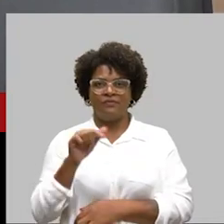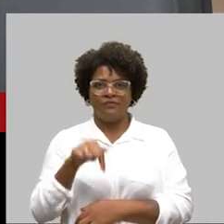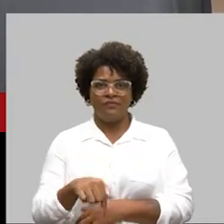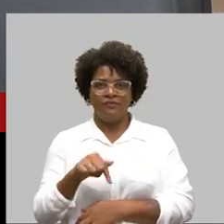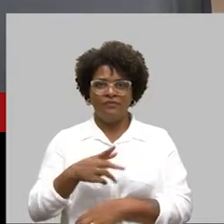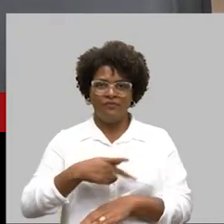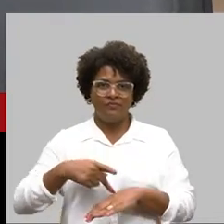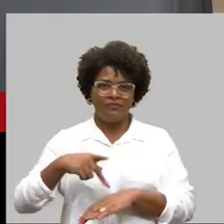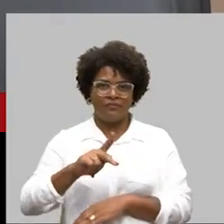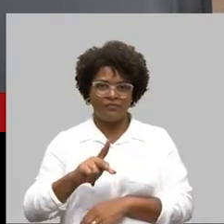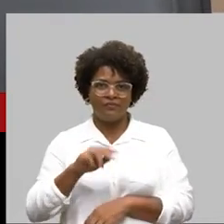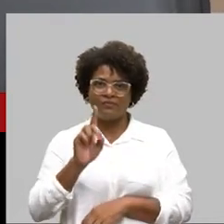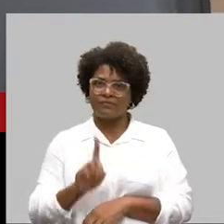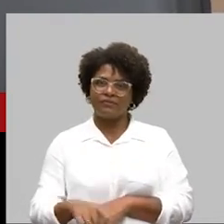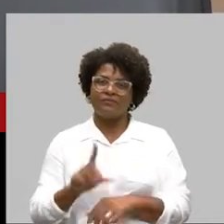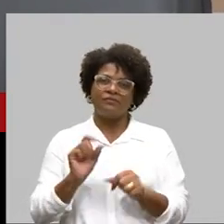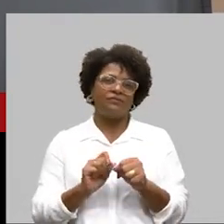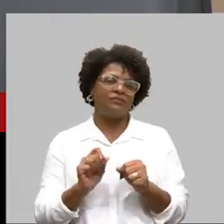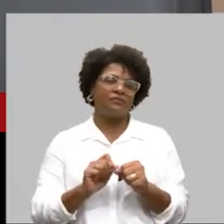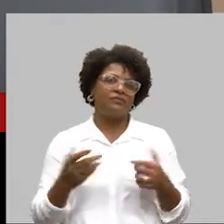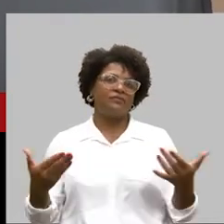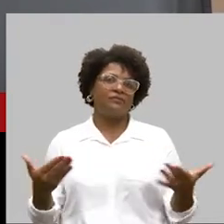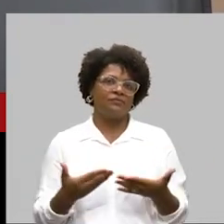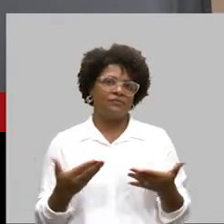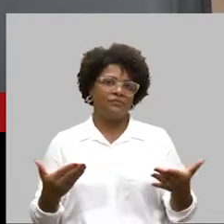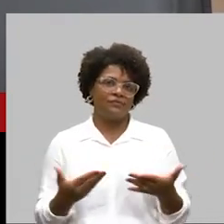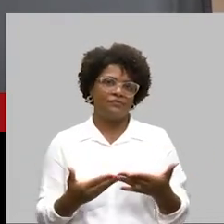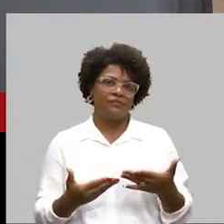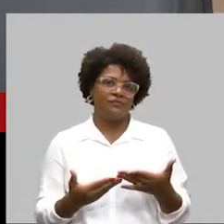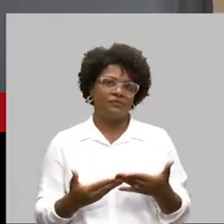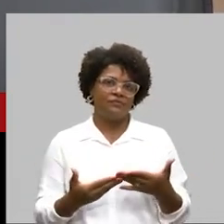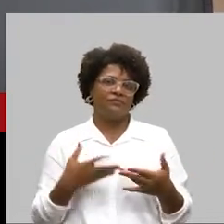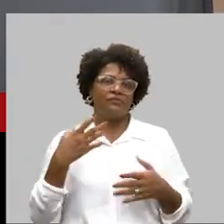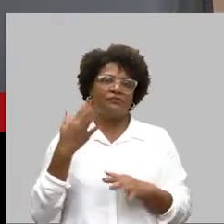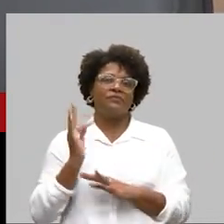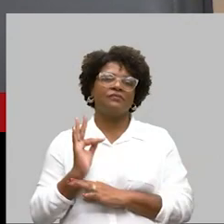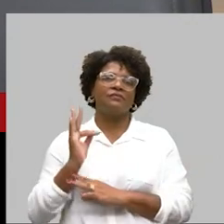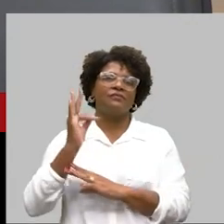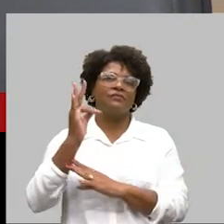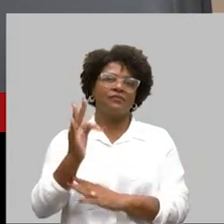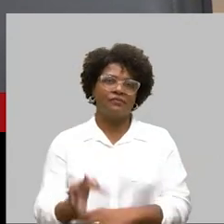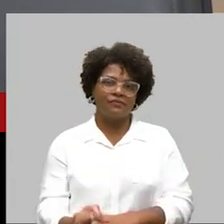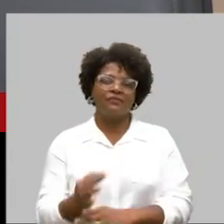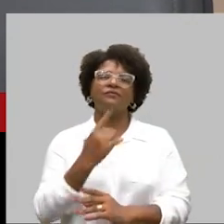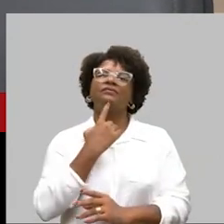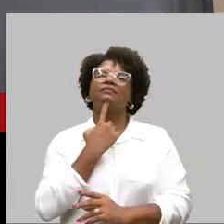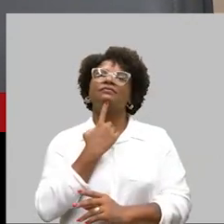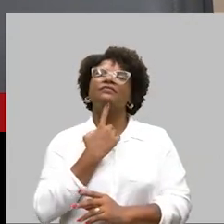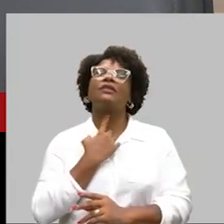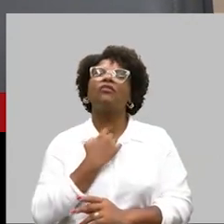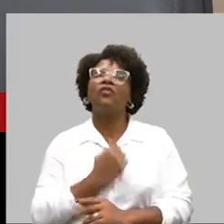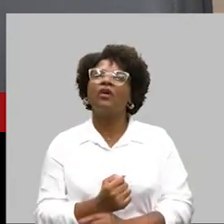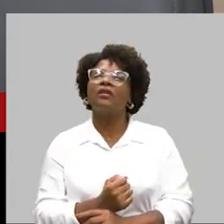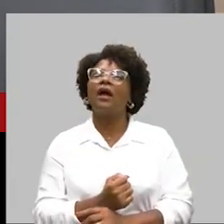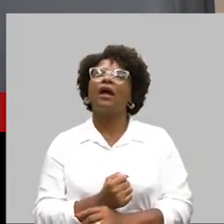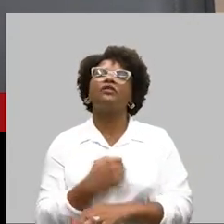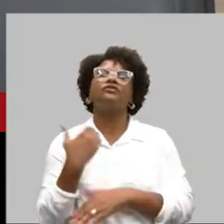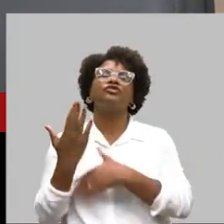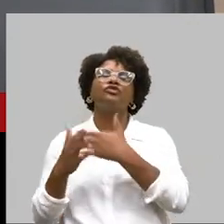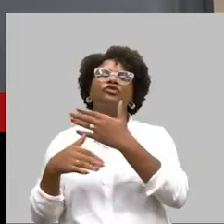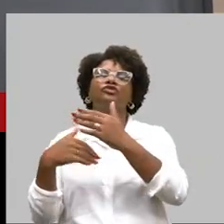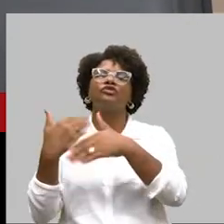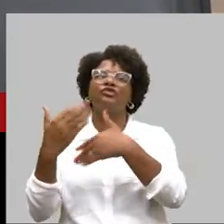país que é movido hoje pela Esperança pela vontade de crescer